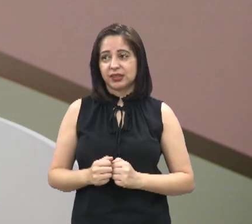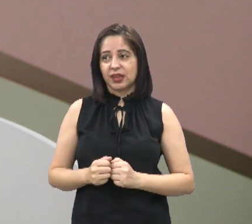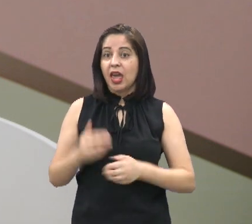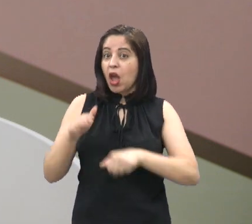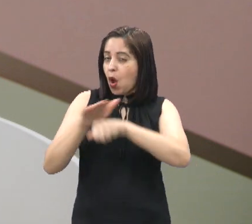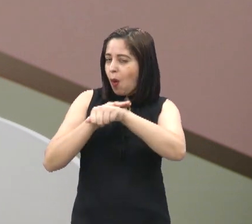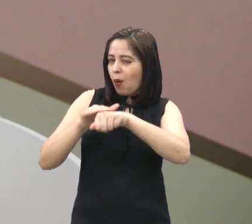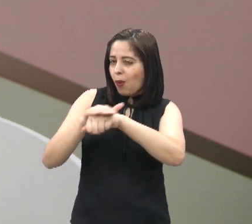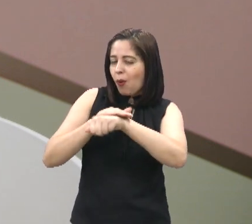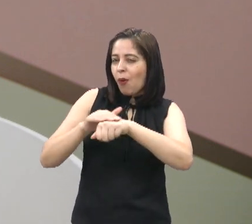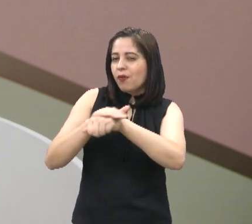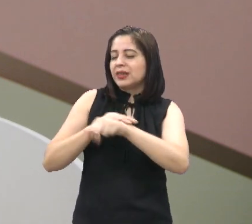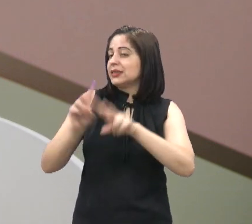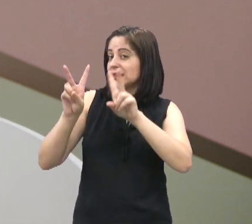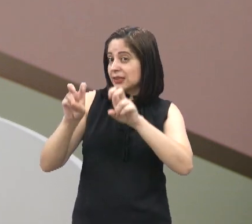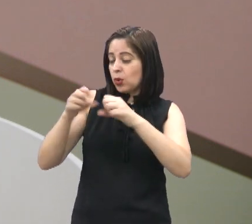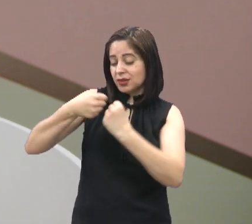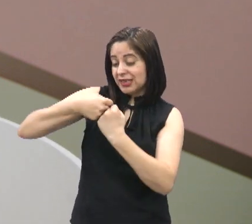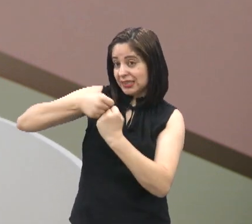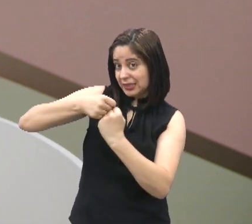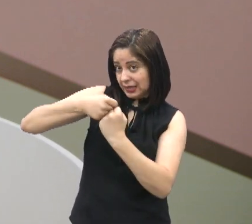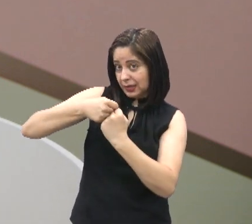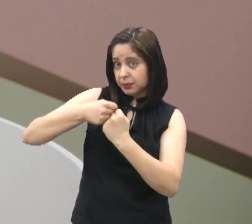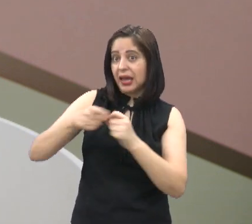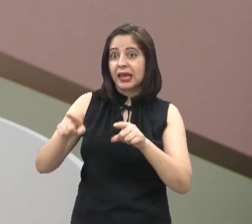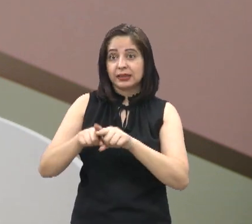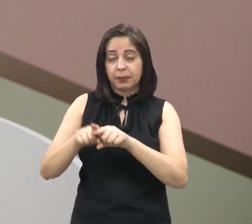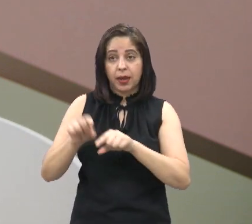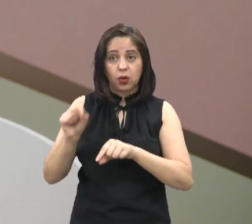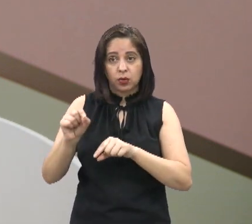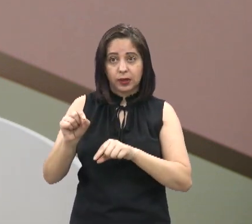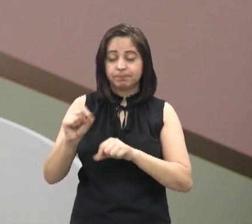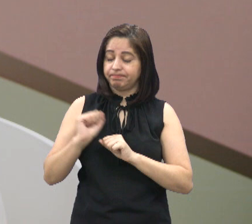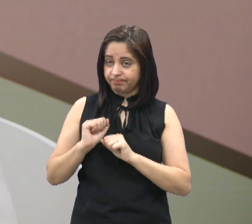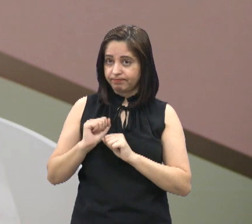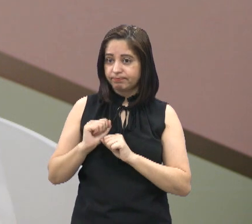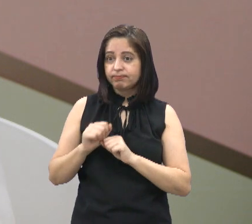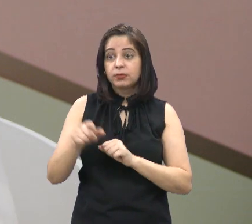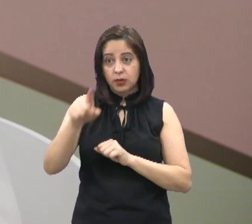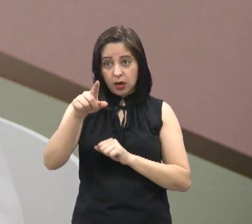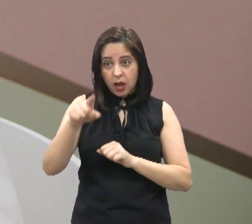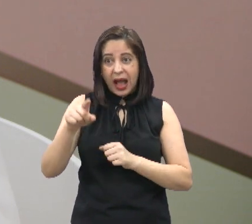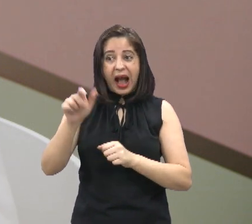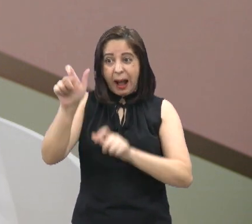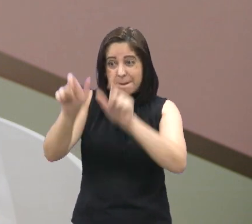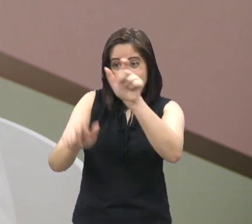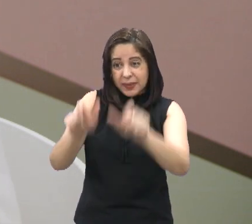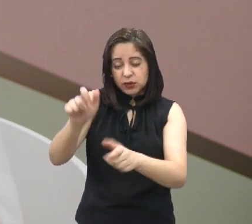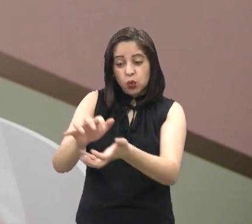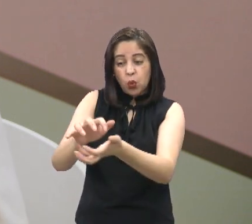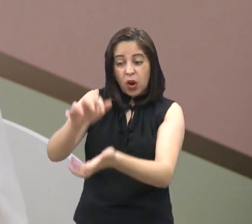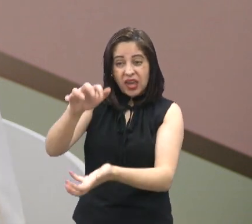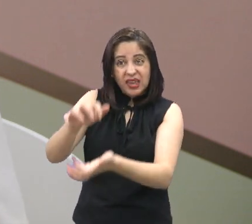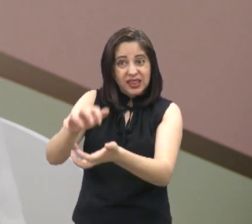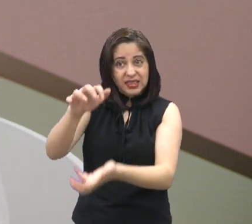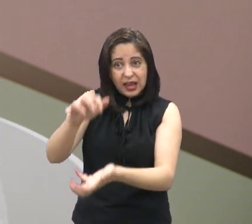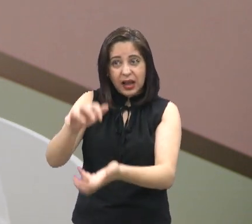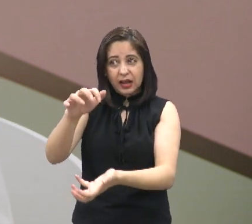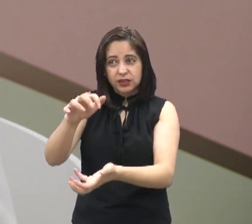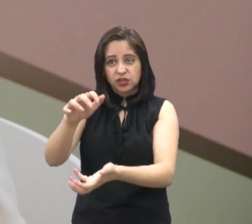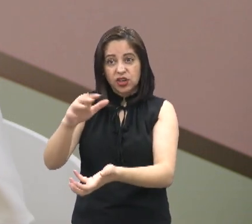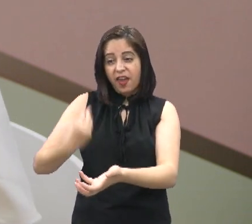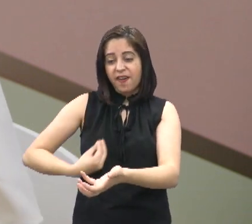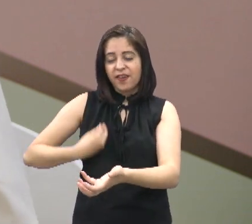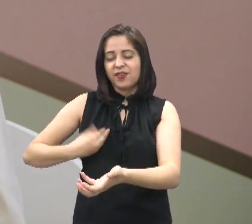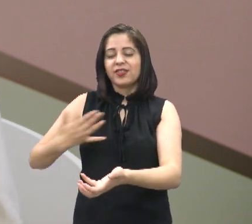conversar um pouquinho sobre isso e lembrar, né, que no envelhecimento, se o paciente ele envelhece com uma melhor qualidade de